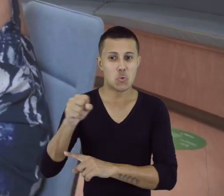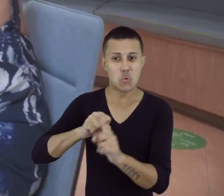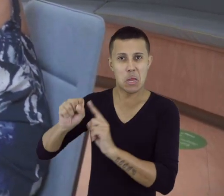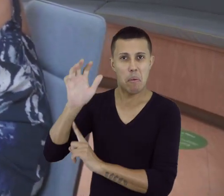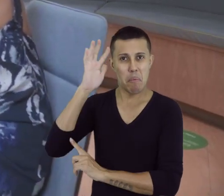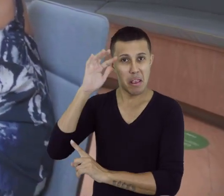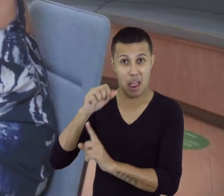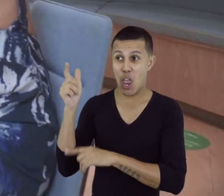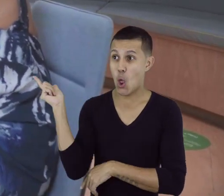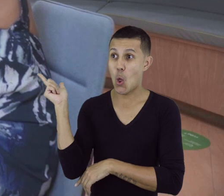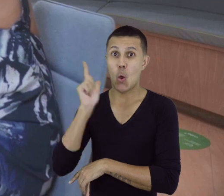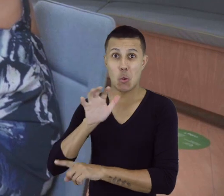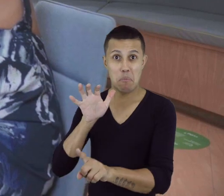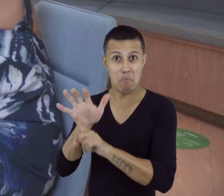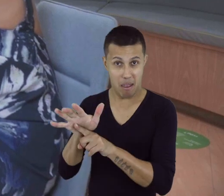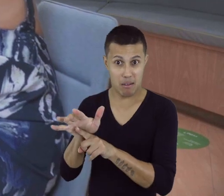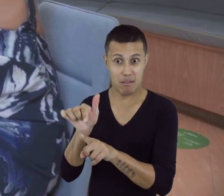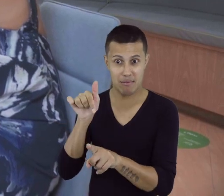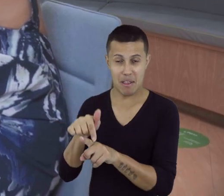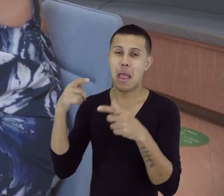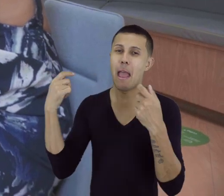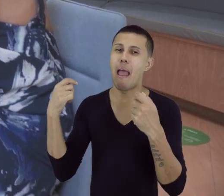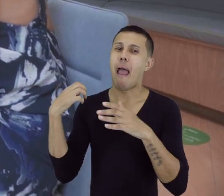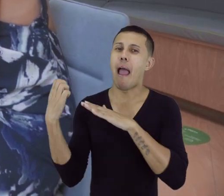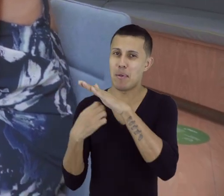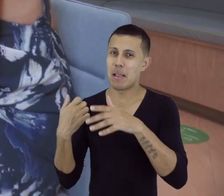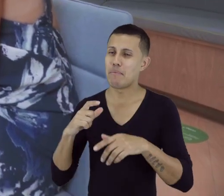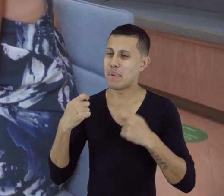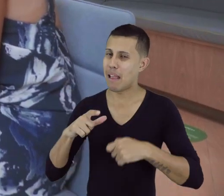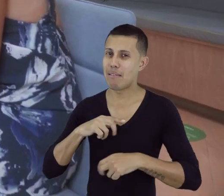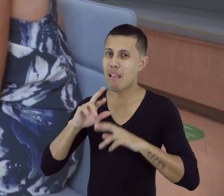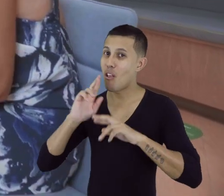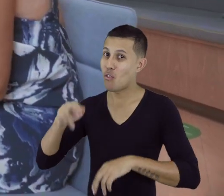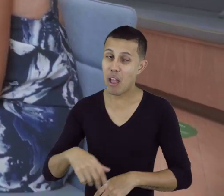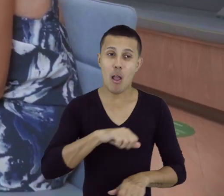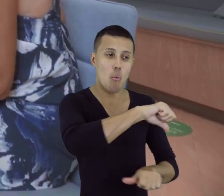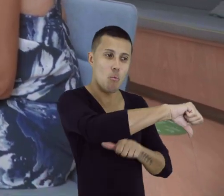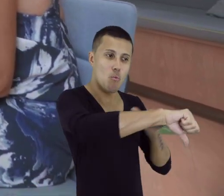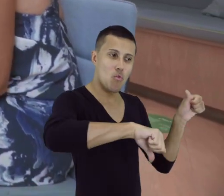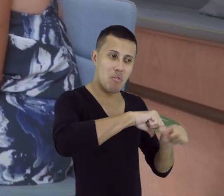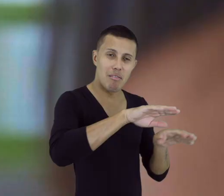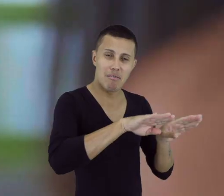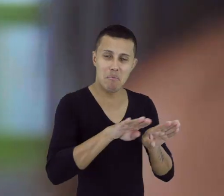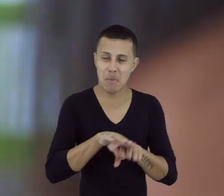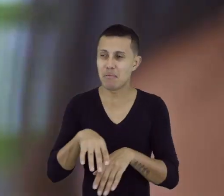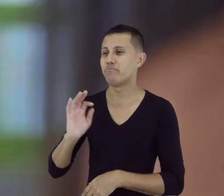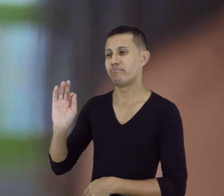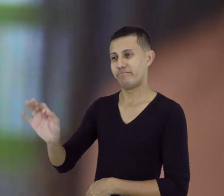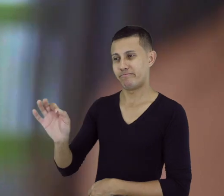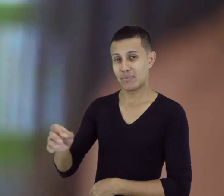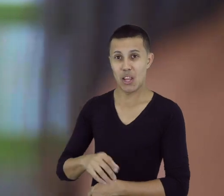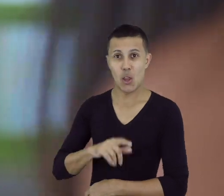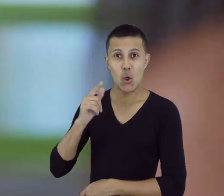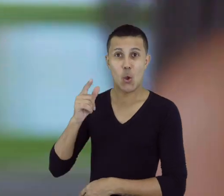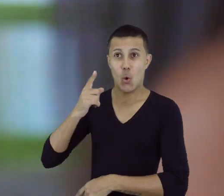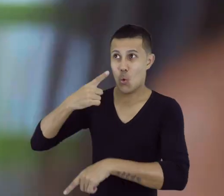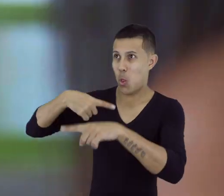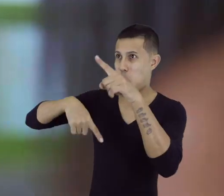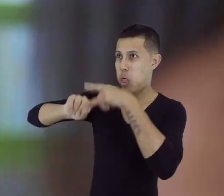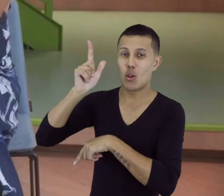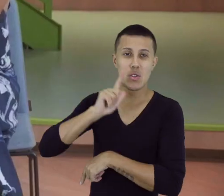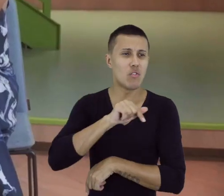o social. Para eu conseguir causar impacto, a empresa precisa dar resultado. Para transformar mais, precisa dar resultado. Exatamente. Para eu chegar